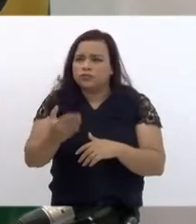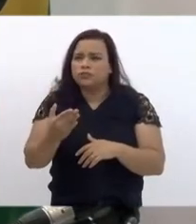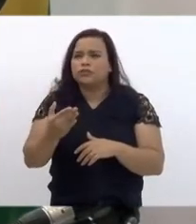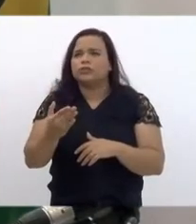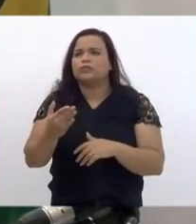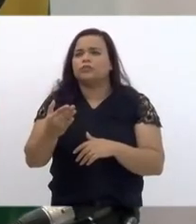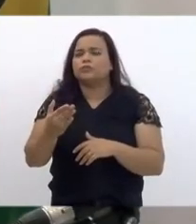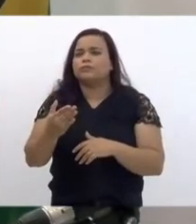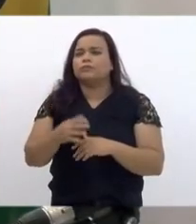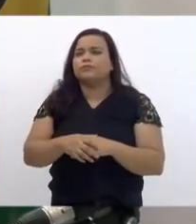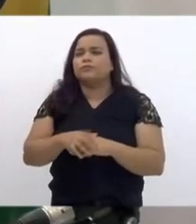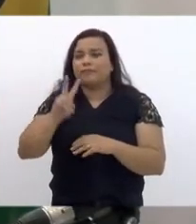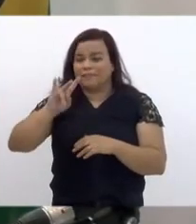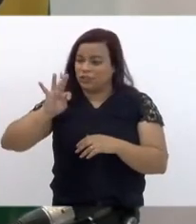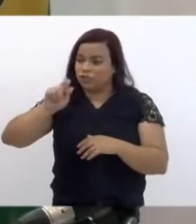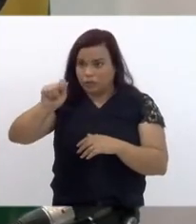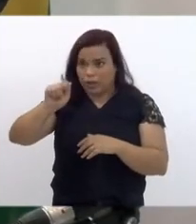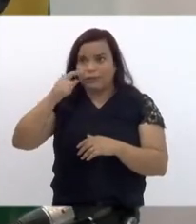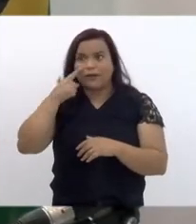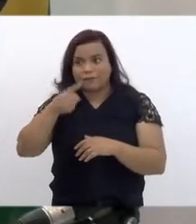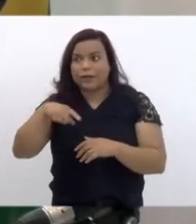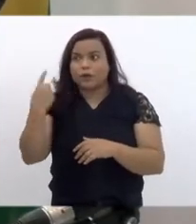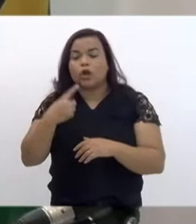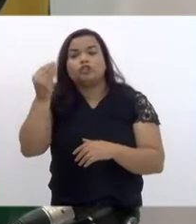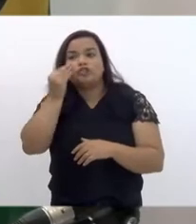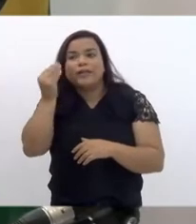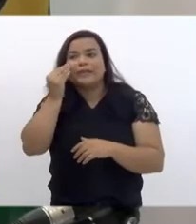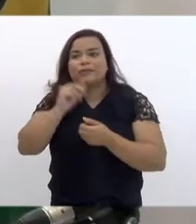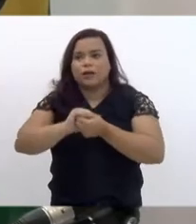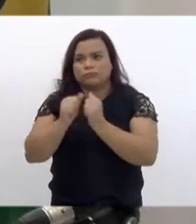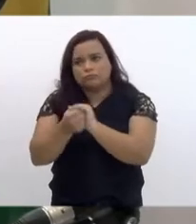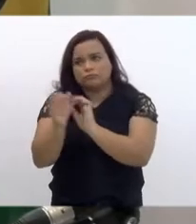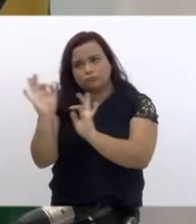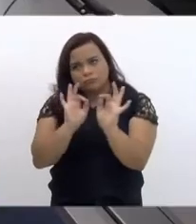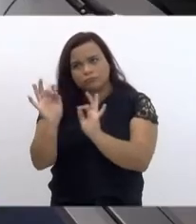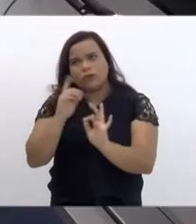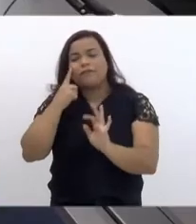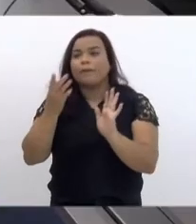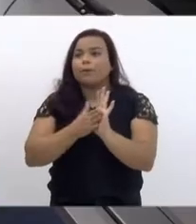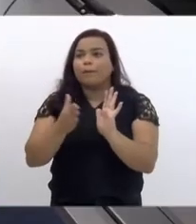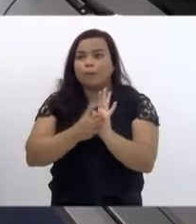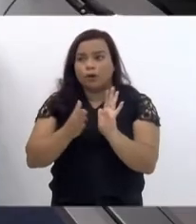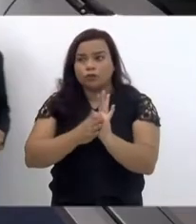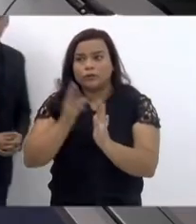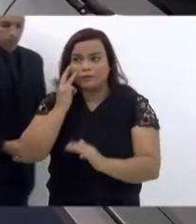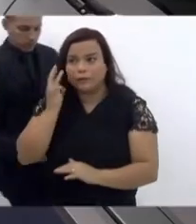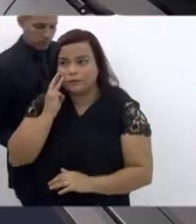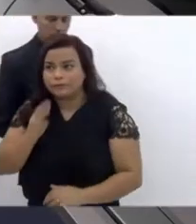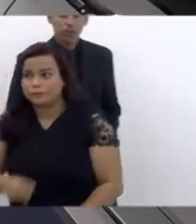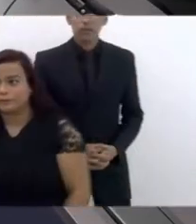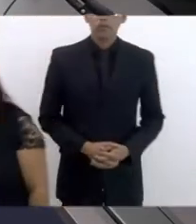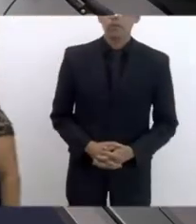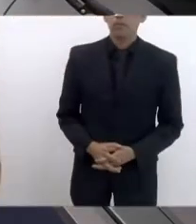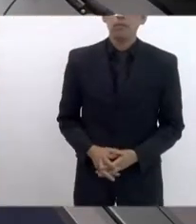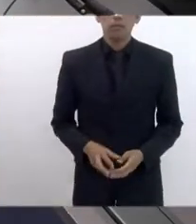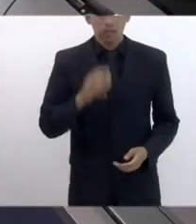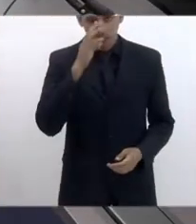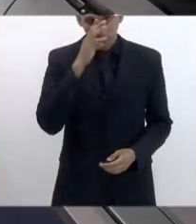Deputado Luiz Paulo, pergunta. Não, a gente pode tentar acomodar aqui a proposta do deputado Valdec? Se chegarmos num consenso, hein,